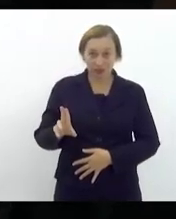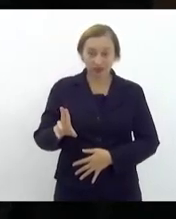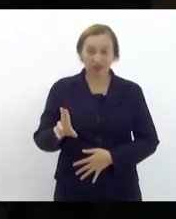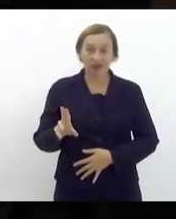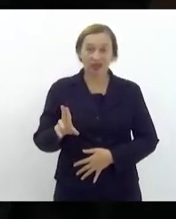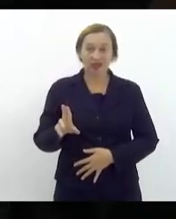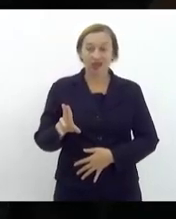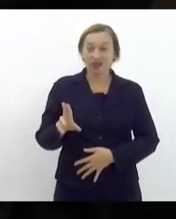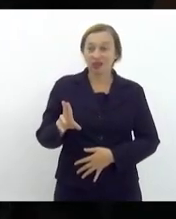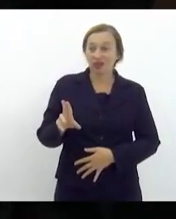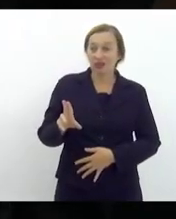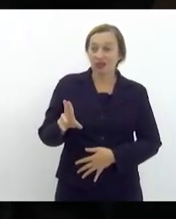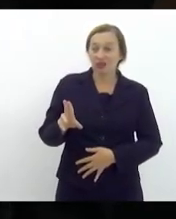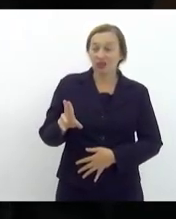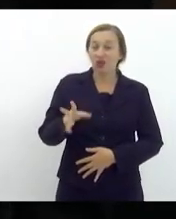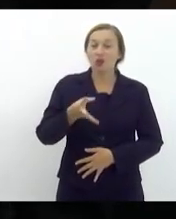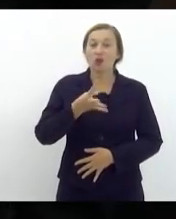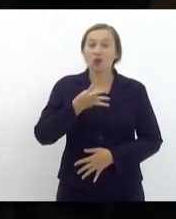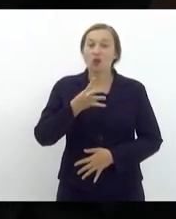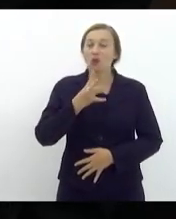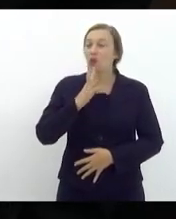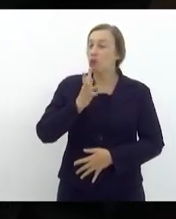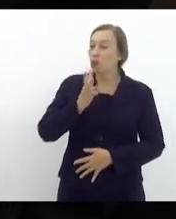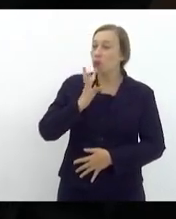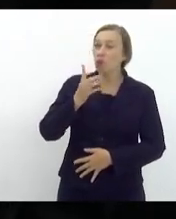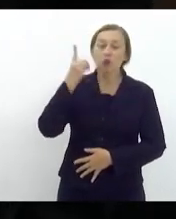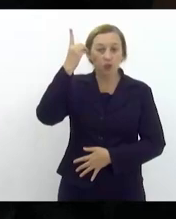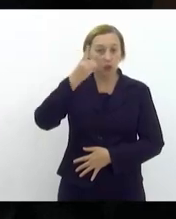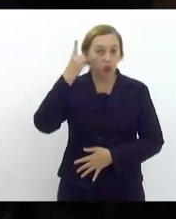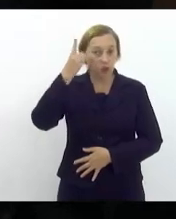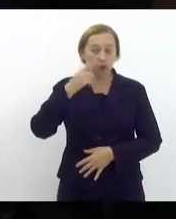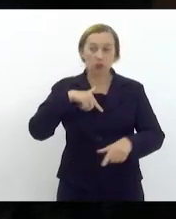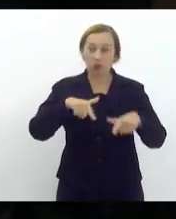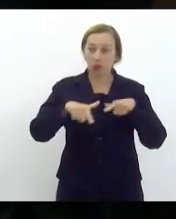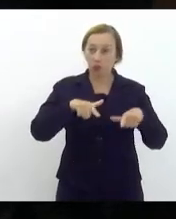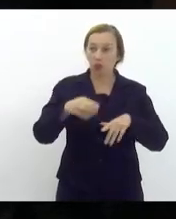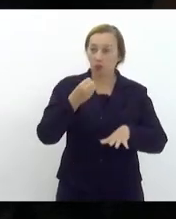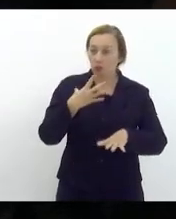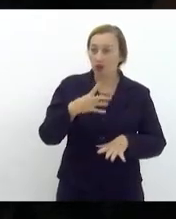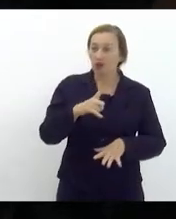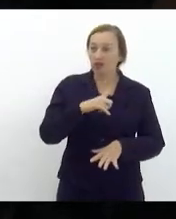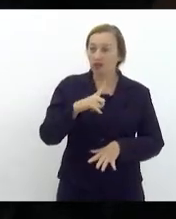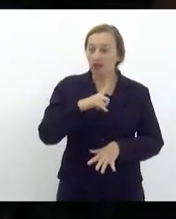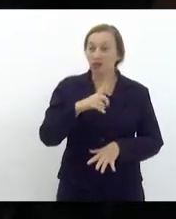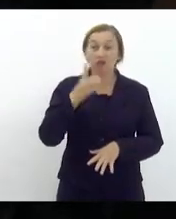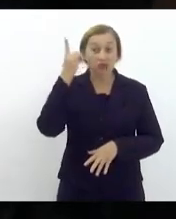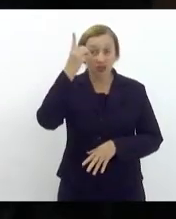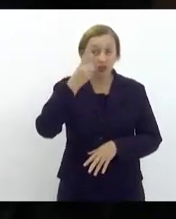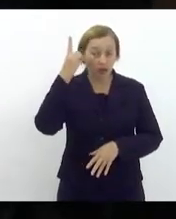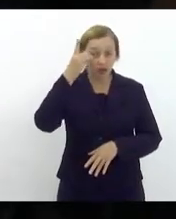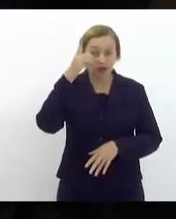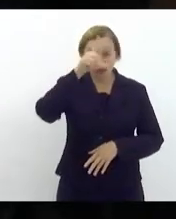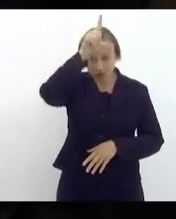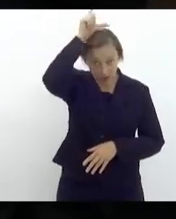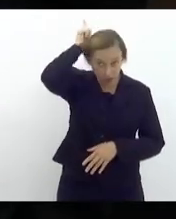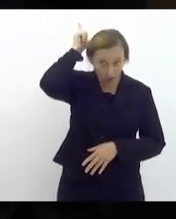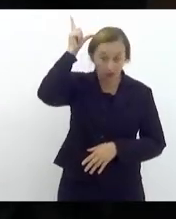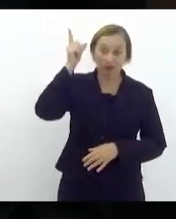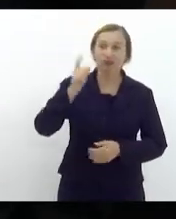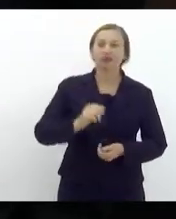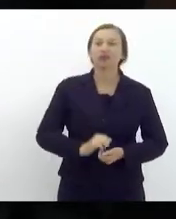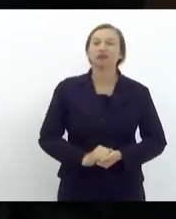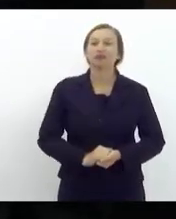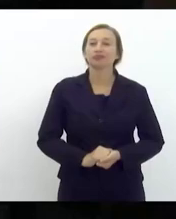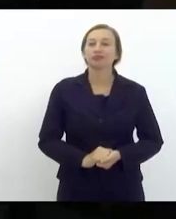veterana grande conhecedor e uma deputada muito atuante nós temos o exemplo do deputado Luiz Paulo Correia